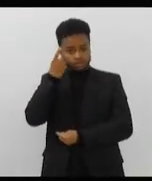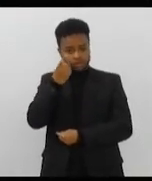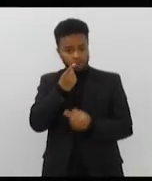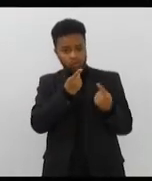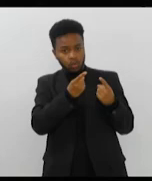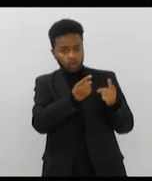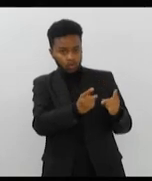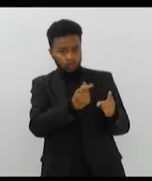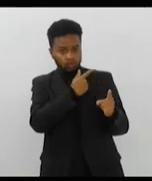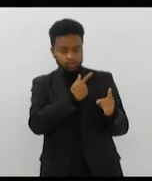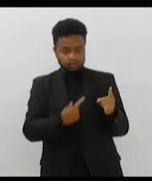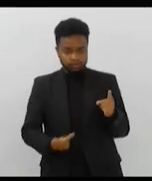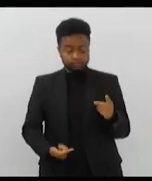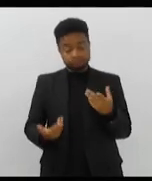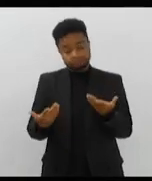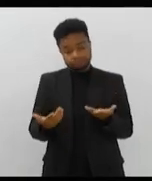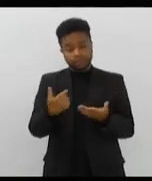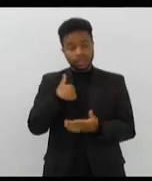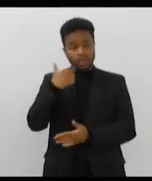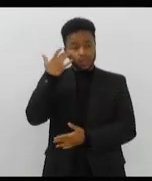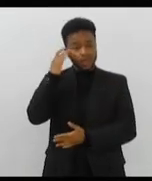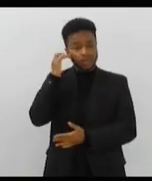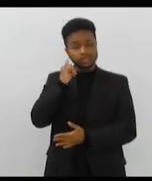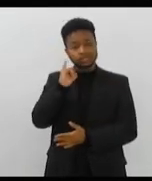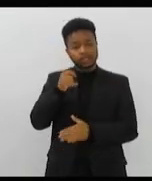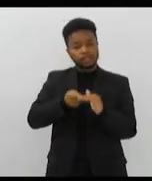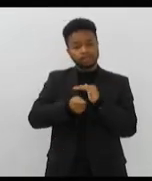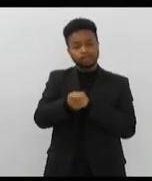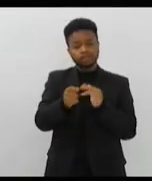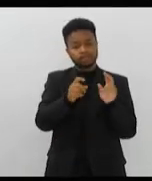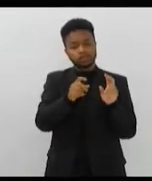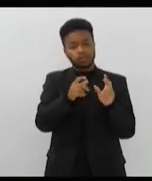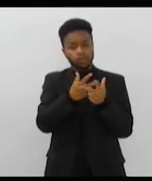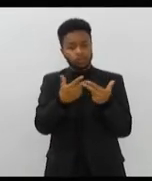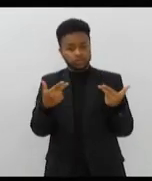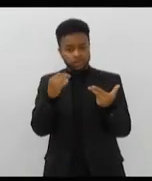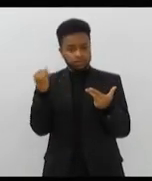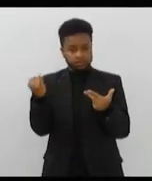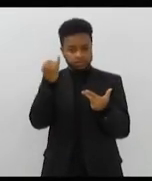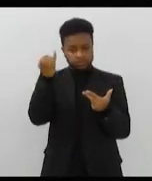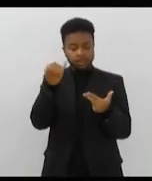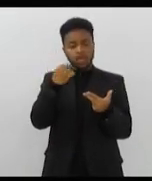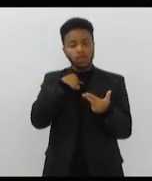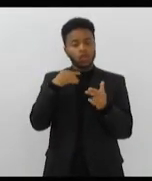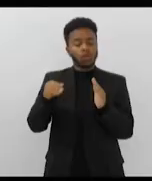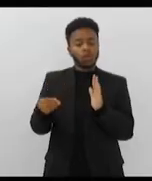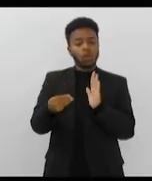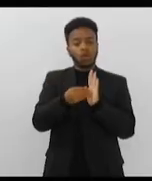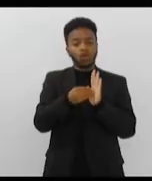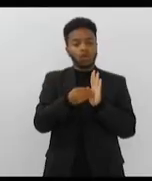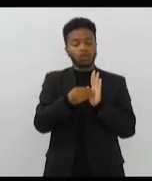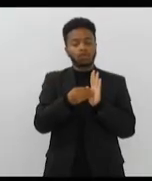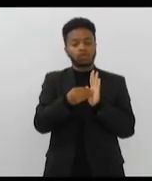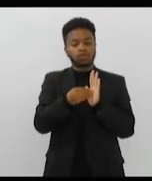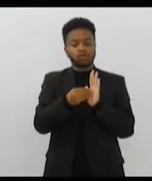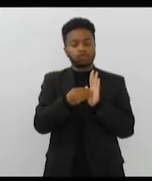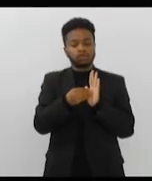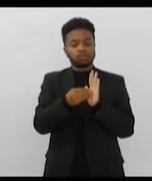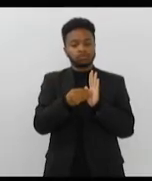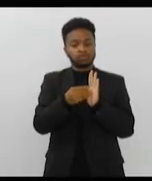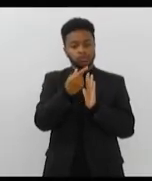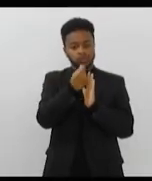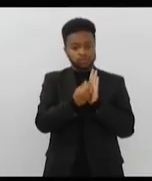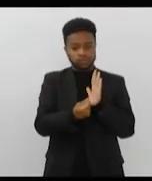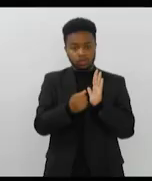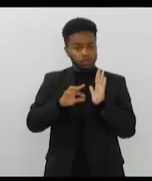oposição, acho que um investimento é importante, eu emendo no orçamento, não é impositivo.